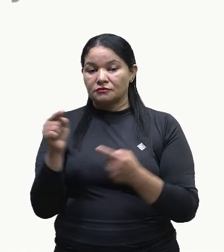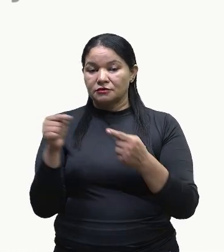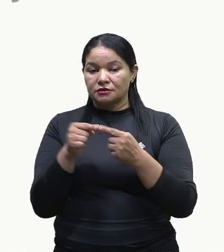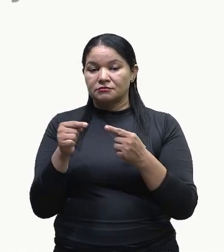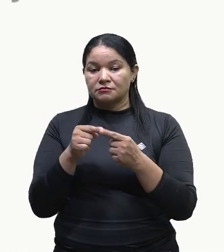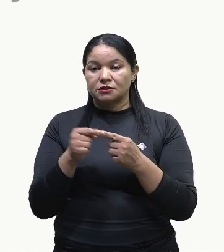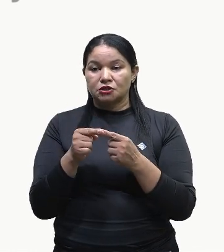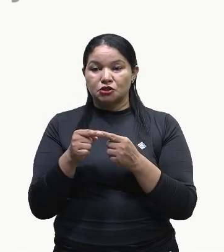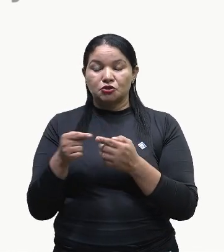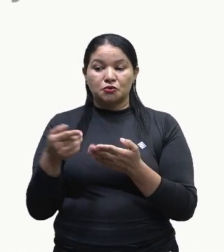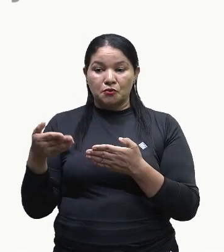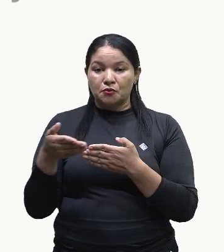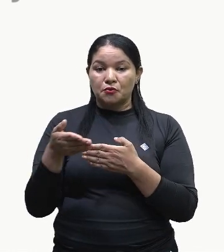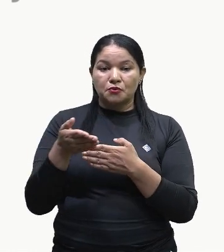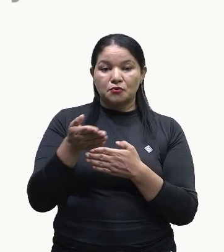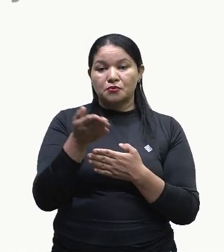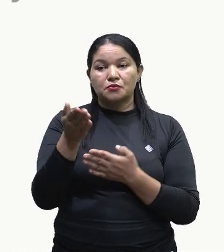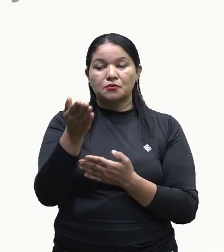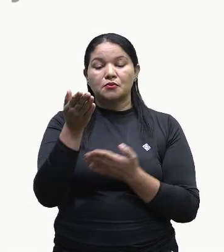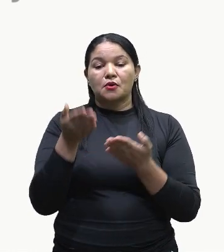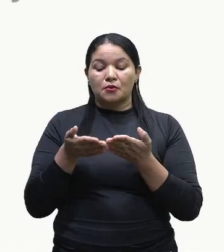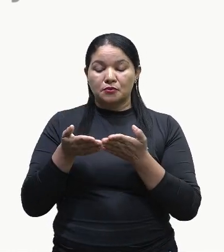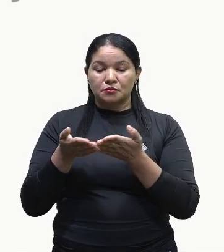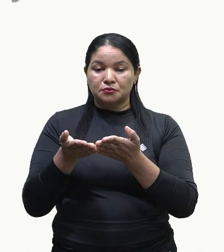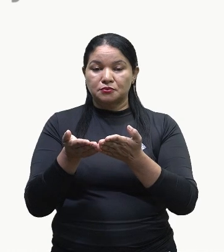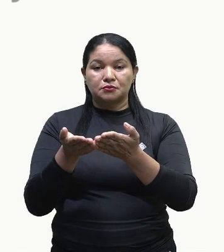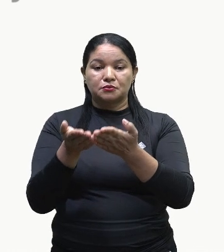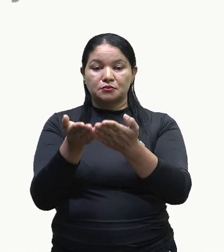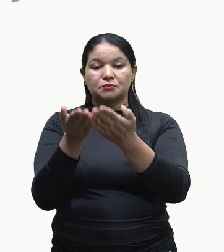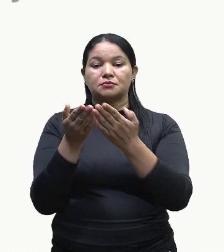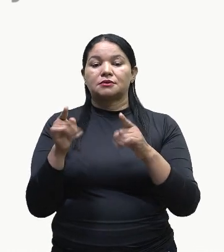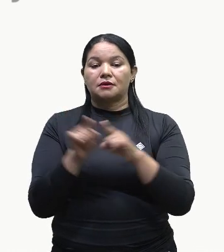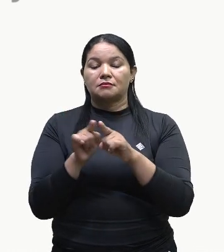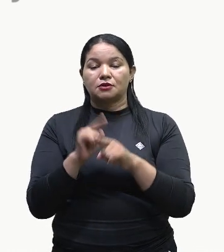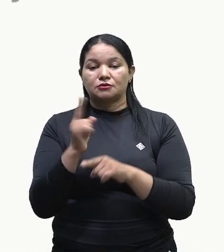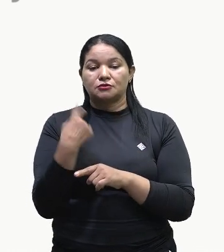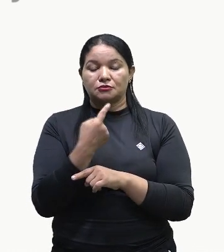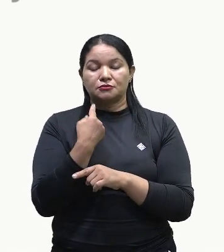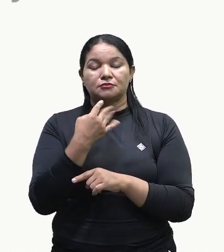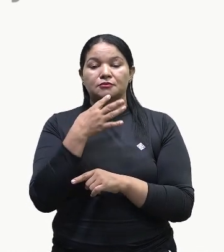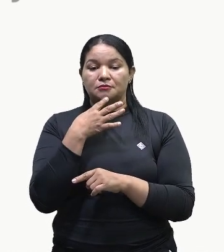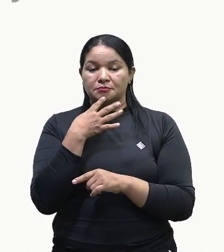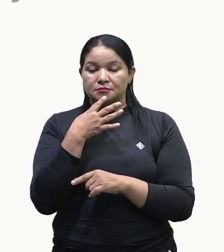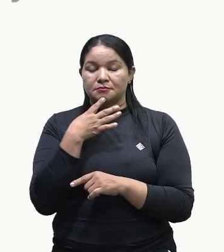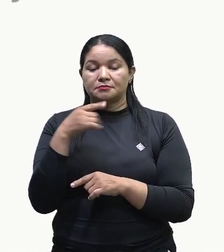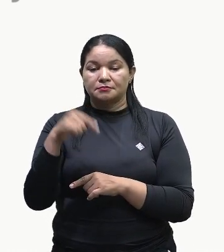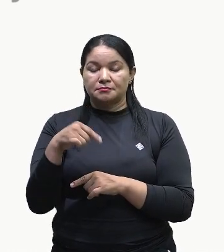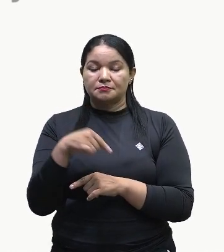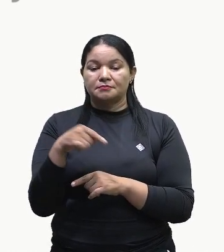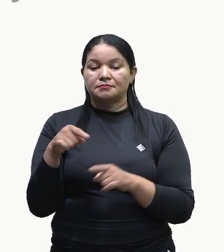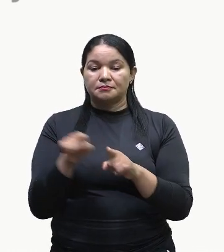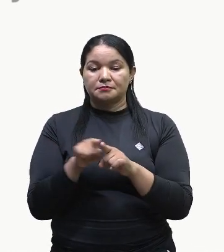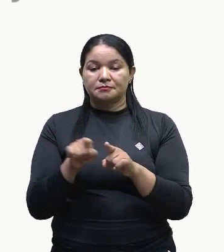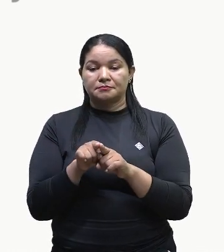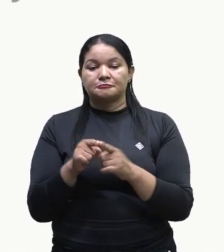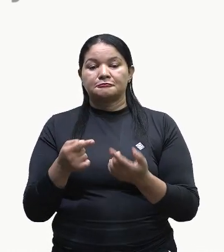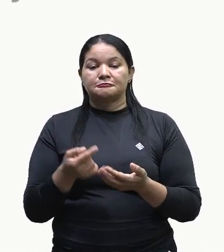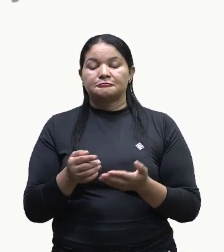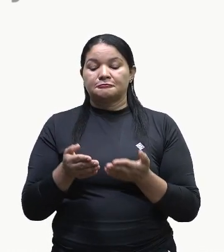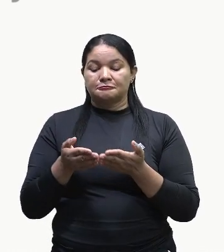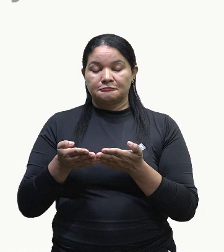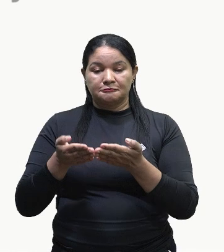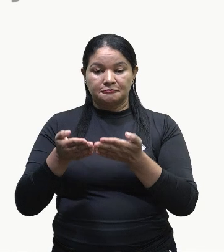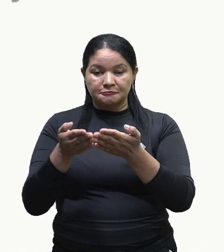transpassar o Atlântico, que pra gente aqui também conhecido como transatlântico, lá os navios de cruzeiro, ou